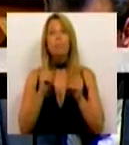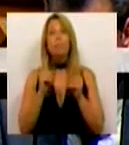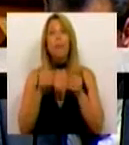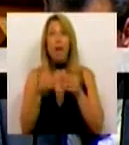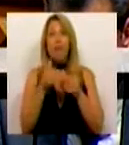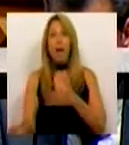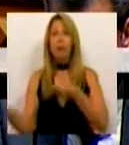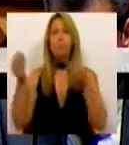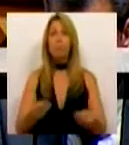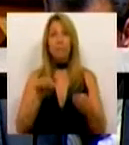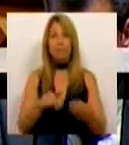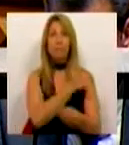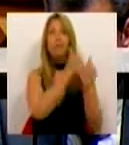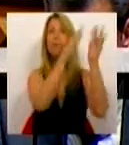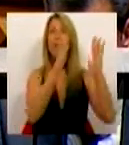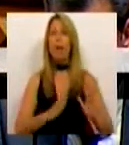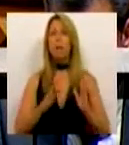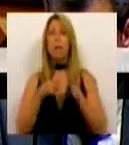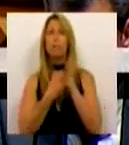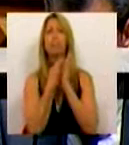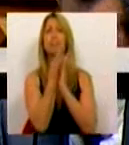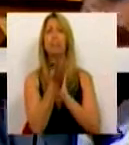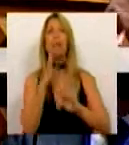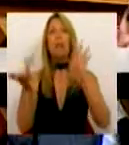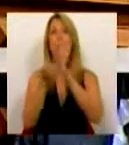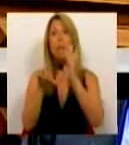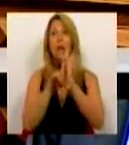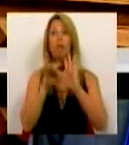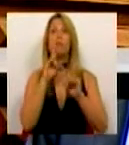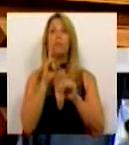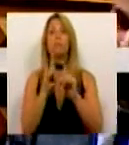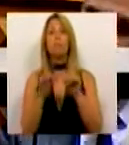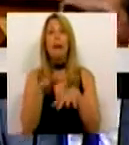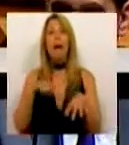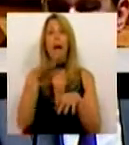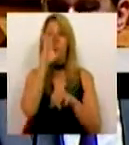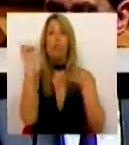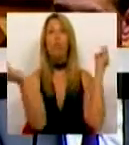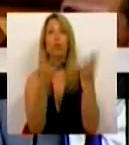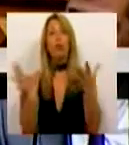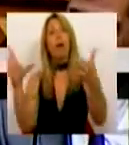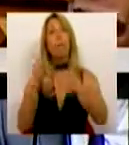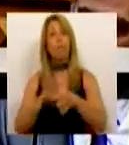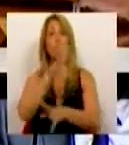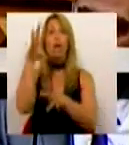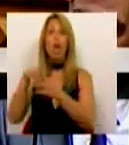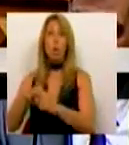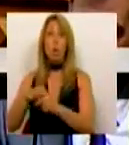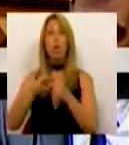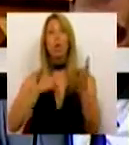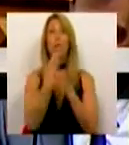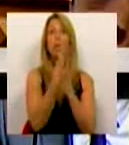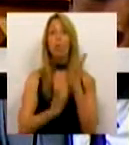do pacote legislativo do setor florestal e que abrange os assuntos que este diploma do Bloco de Esquerda pretende